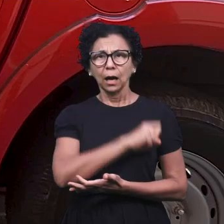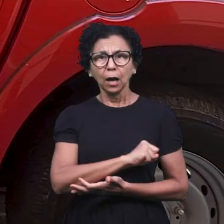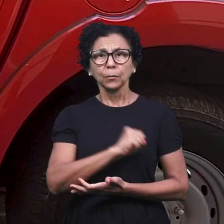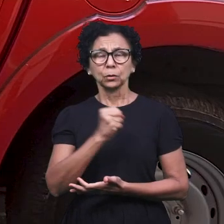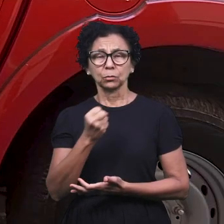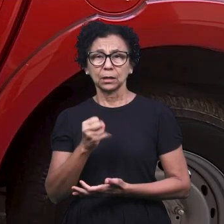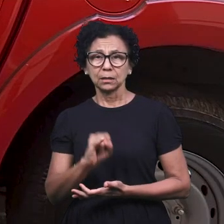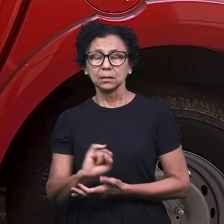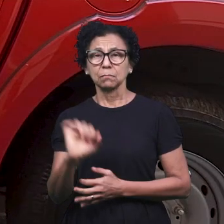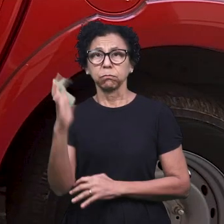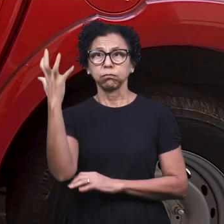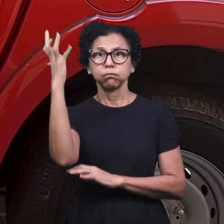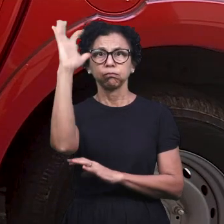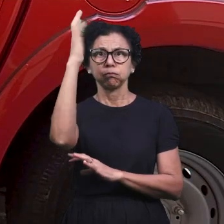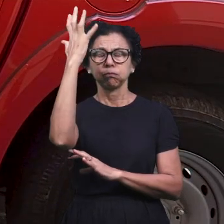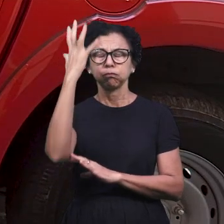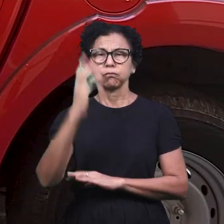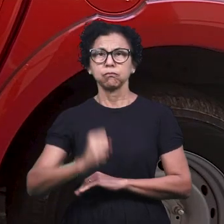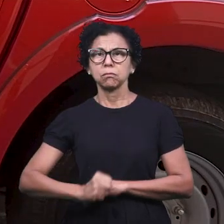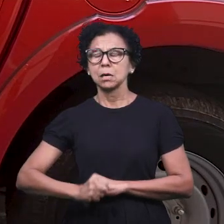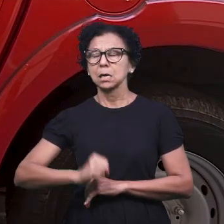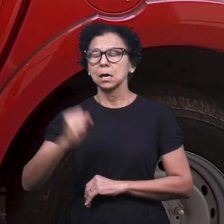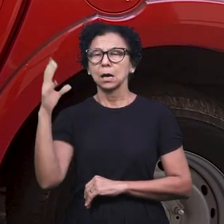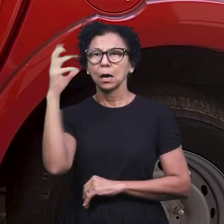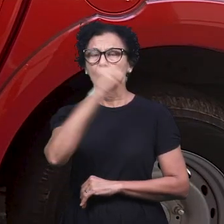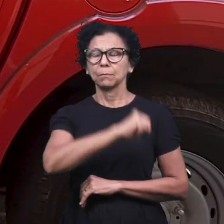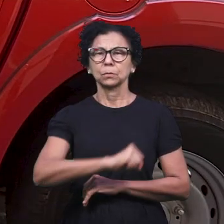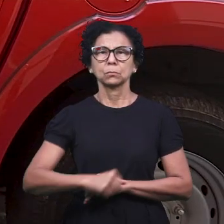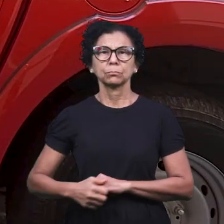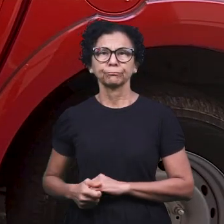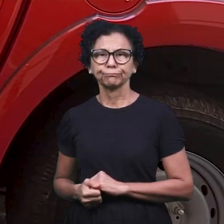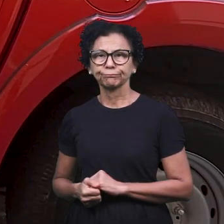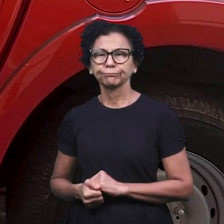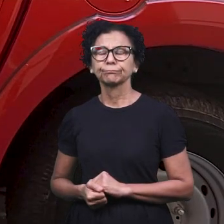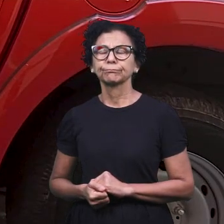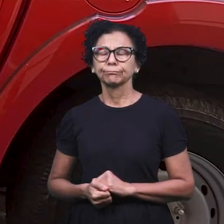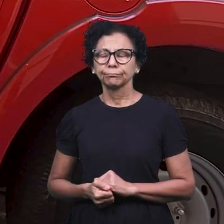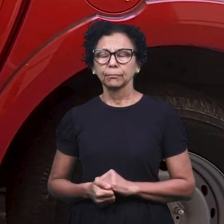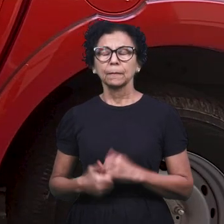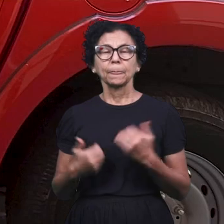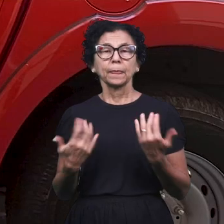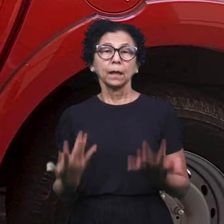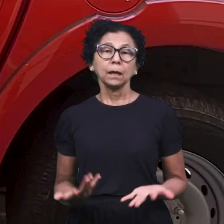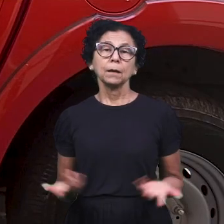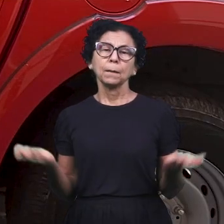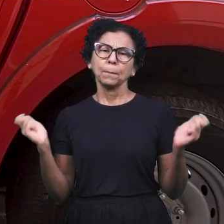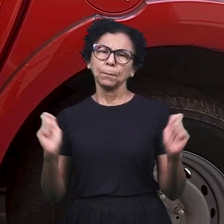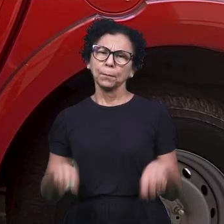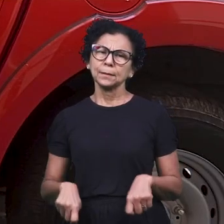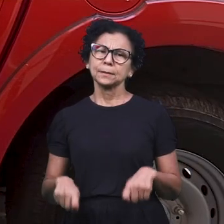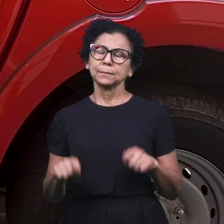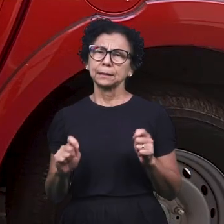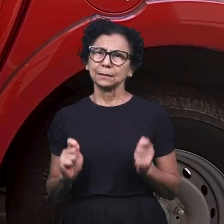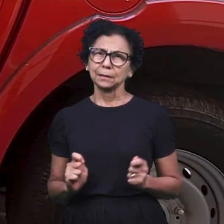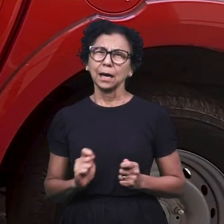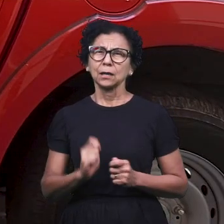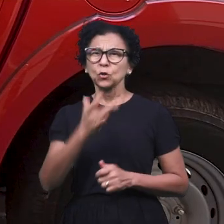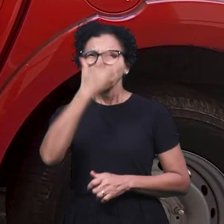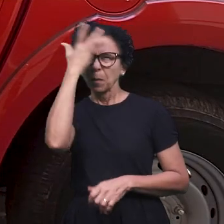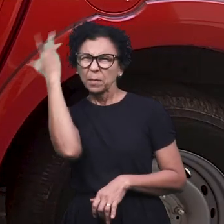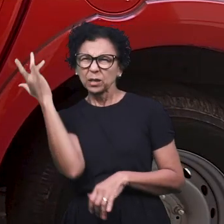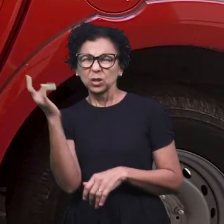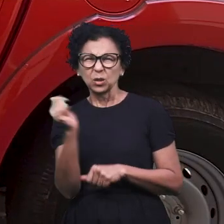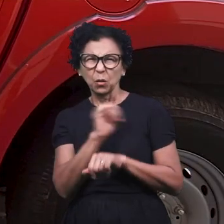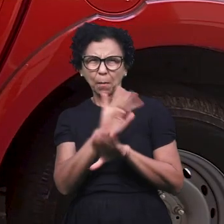seja ainda mais agravado, né? Impede um mal maior. E em caso de verificar alguma possibilidade de incêndio criminoso,